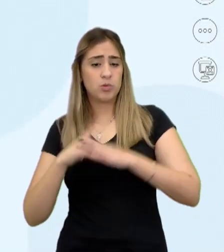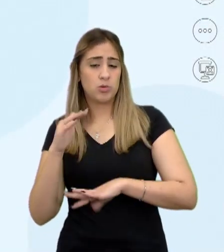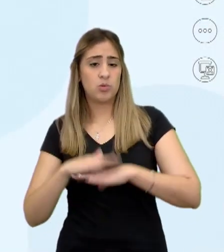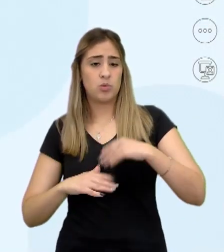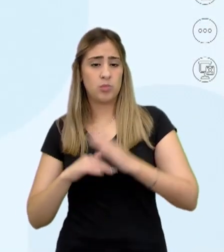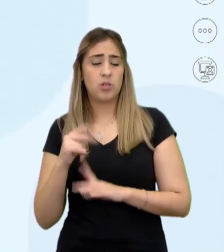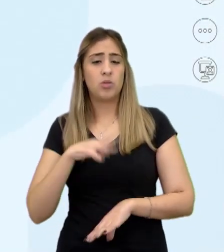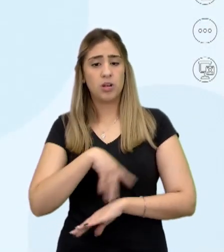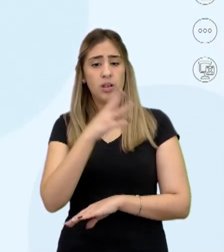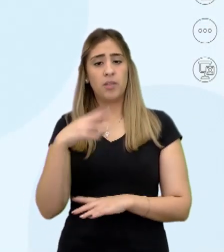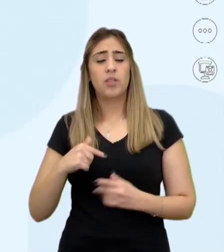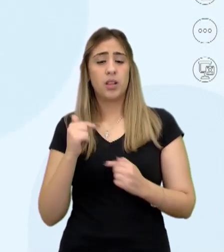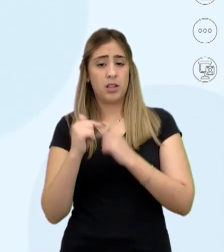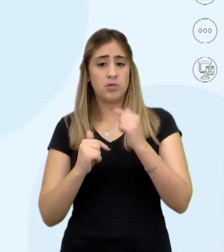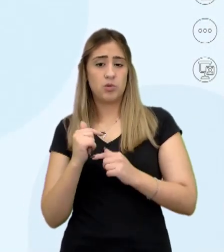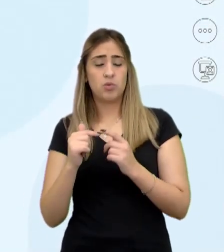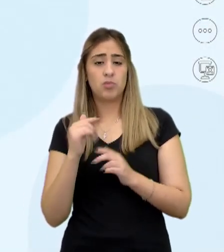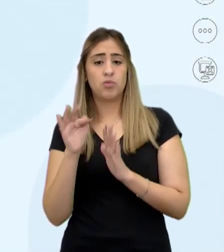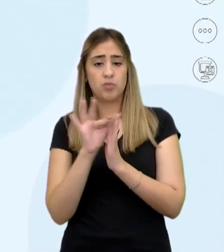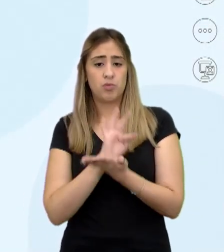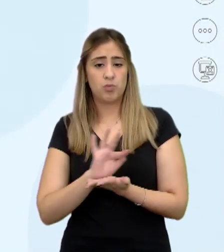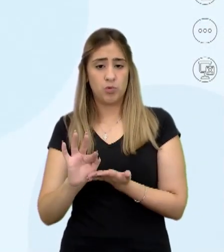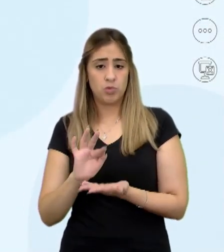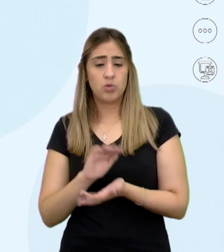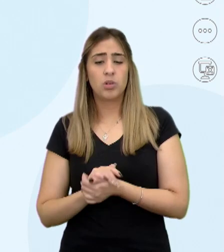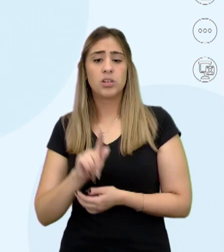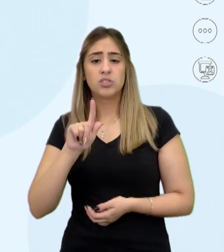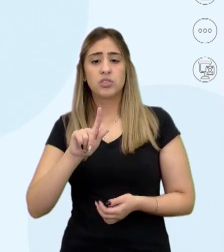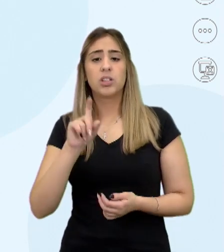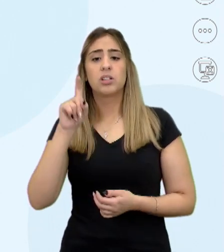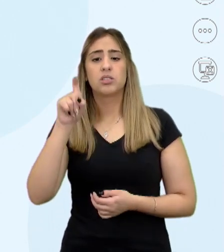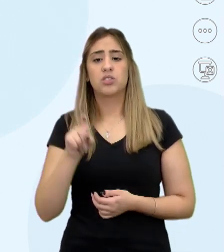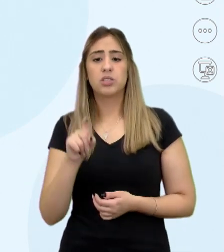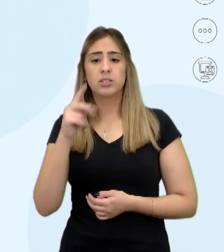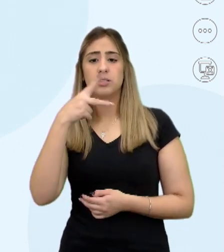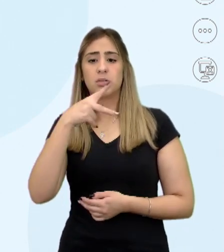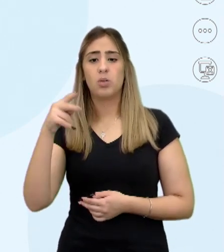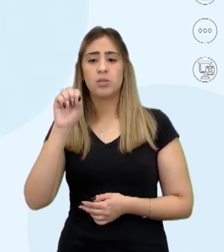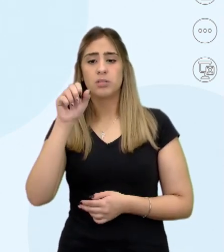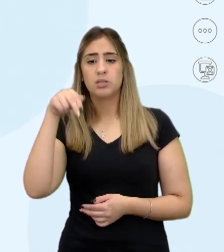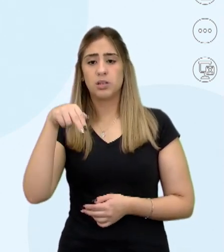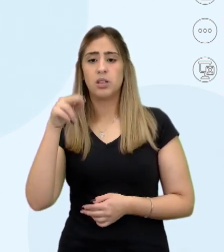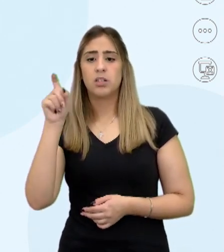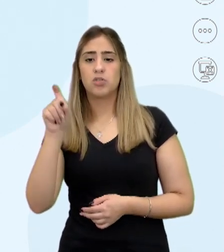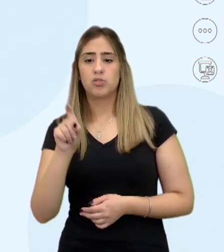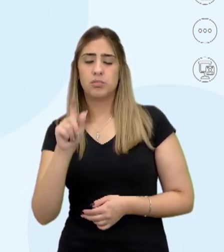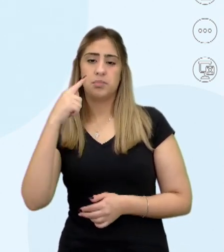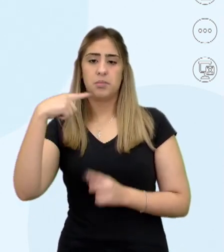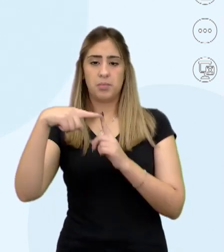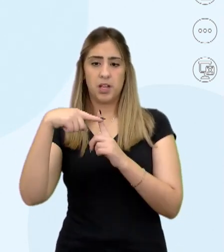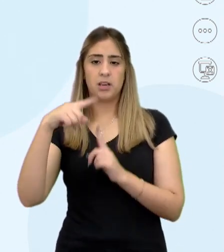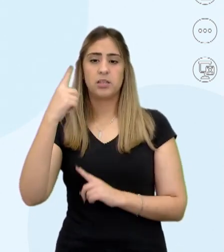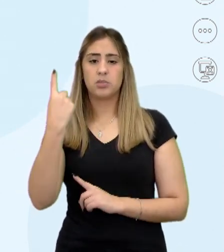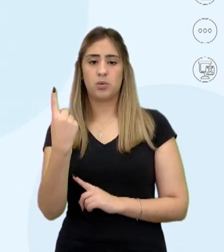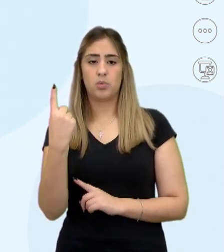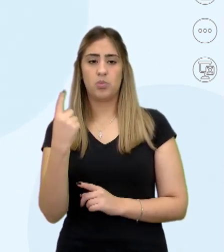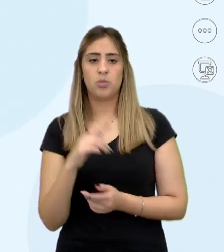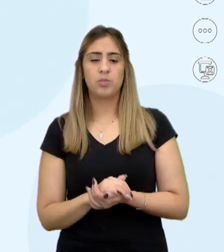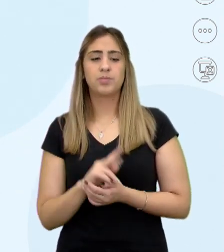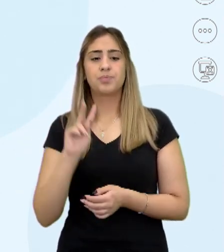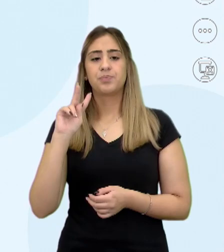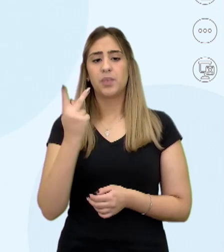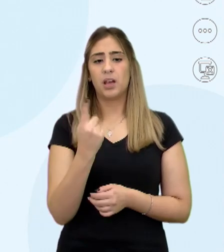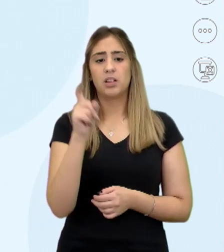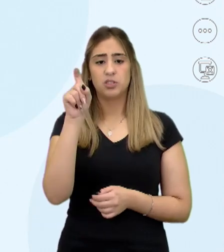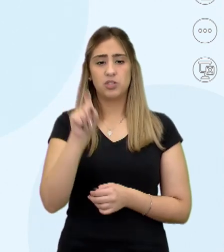Construa o gráfico das funções g de x igual seno de x mais 1 em verde, que eu vou construir, e h de x, que é o seno